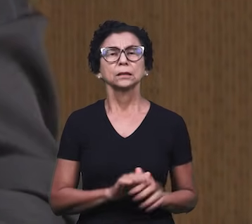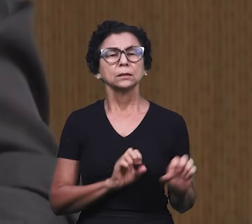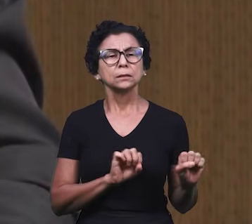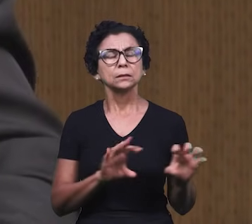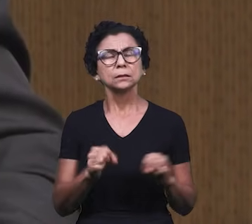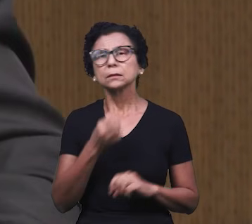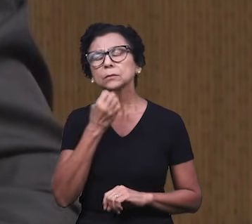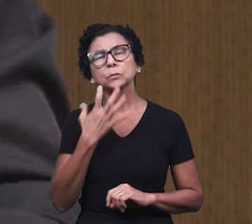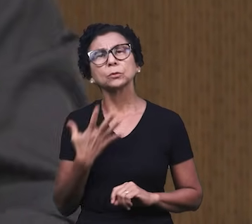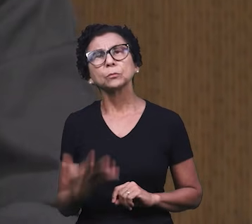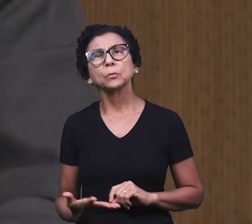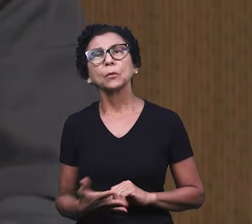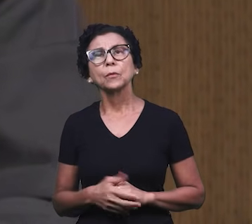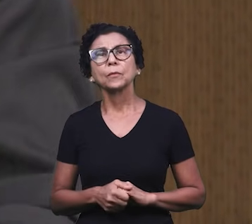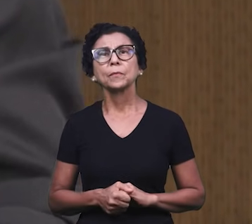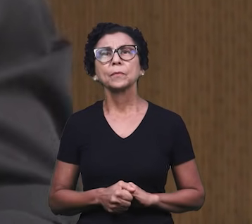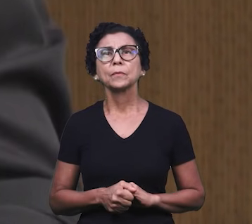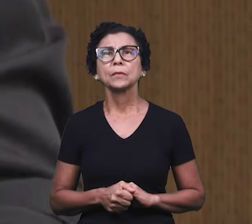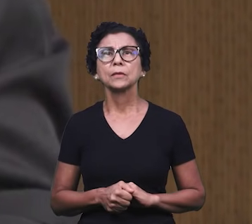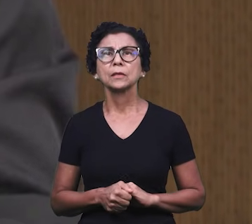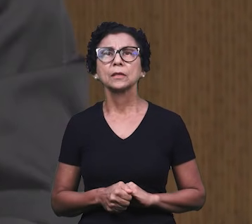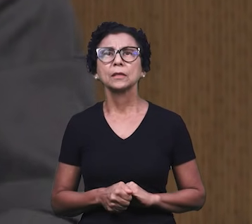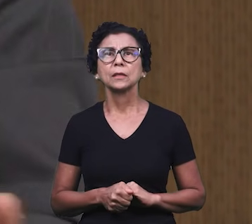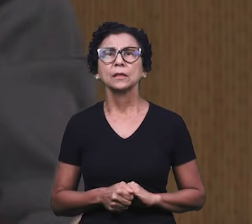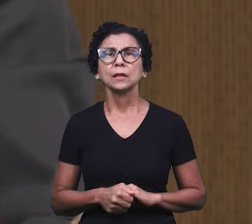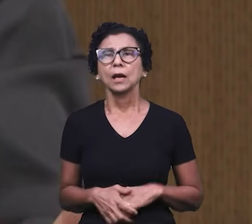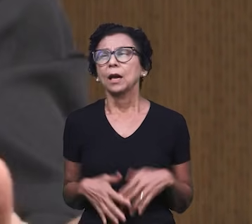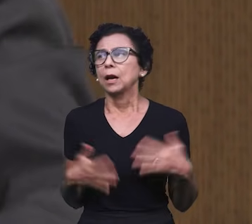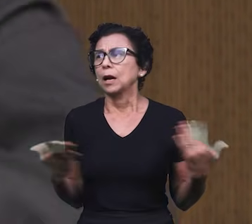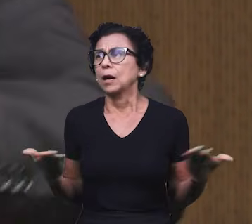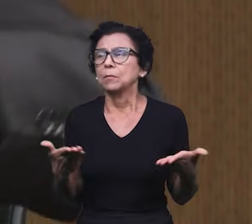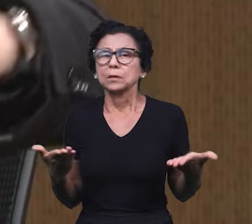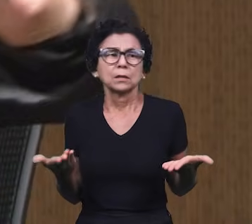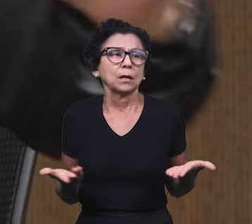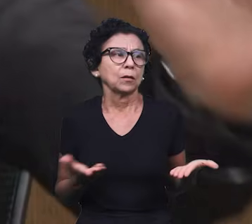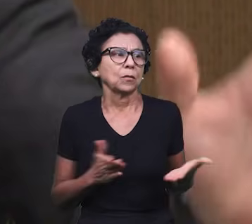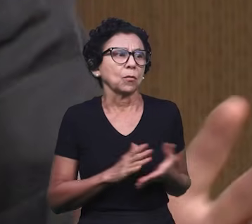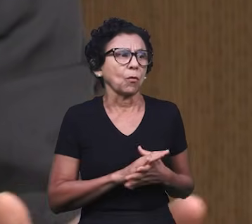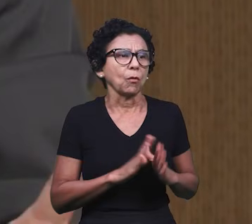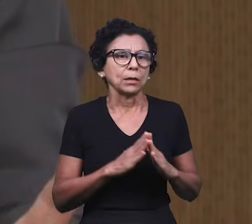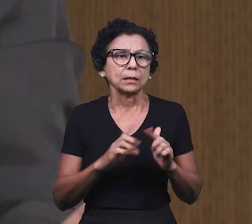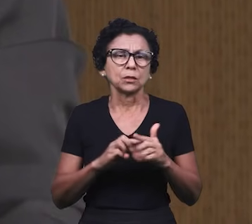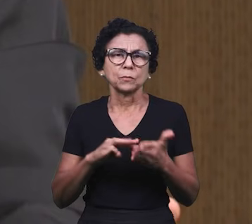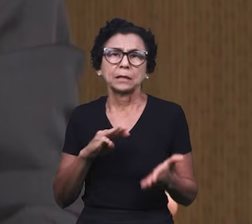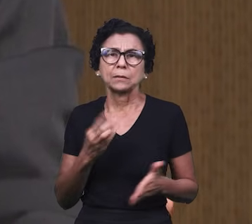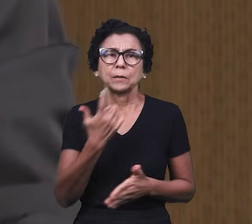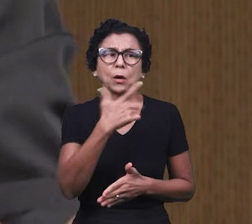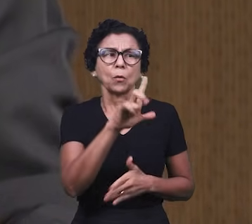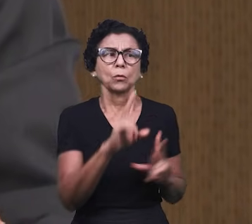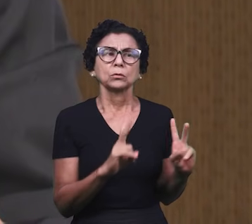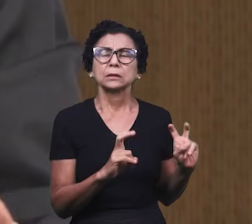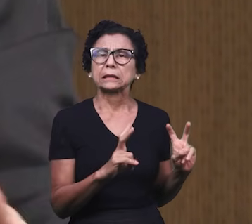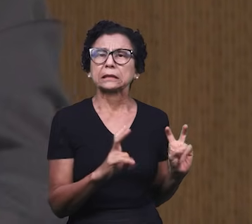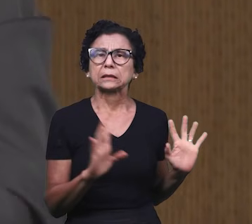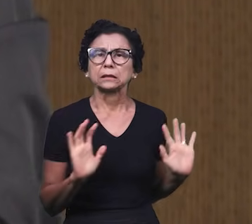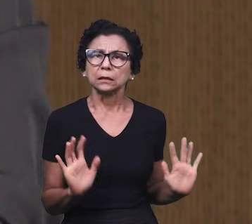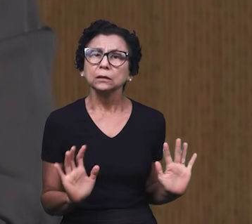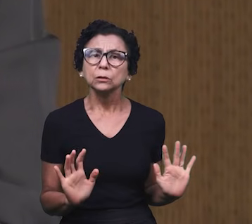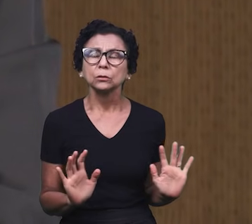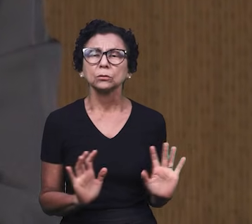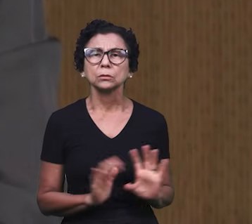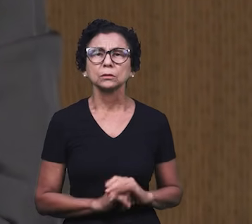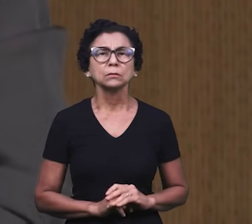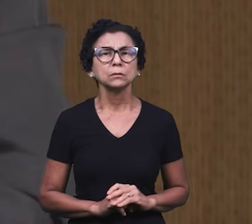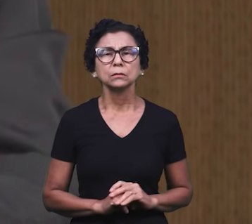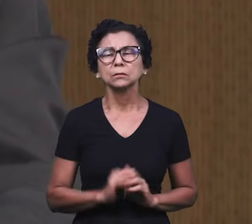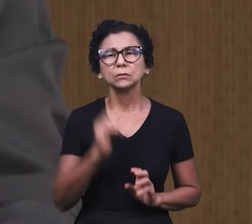vezes a pessoa fica preocupada assim, não, mas agora a igreja, a TV vai para assuntos seculares. Não é, isso é assunto do